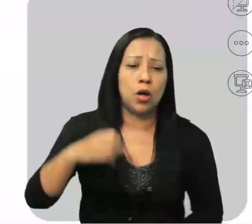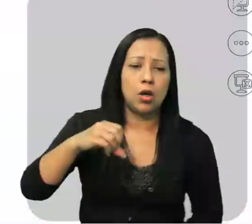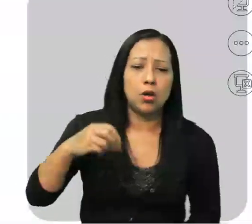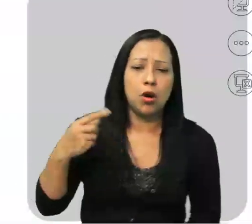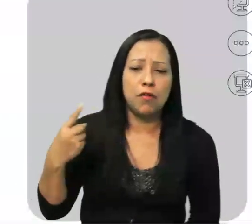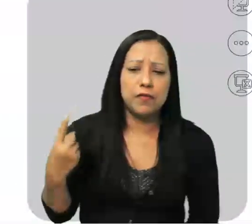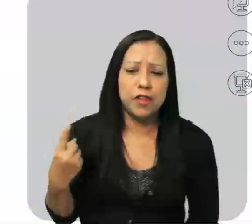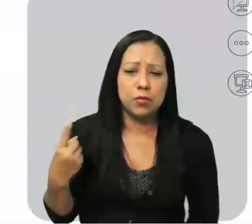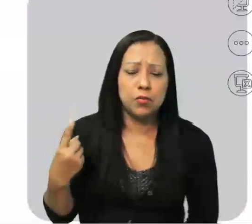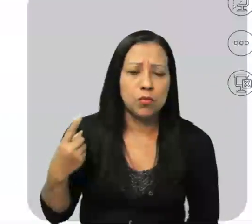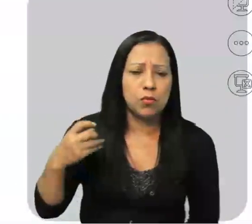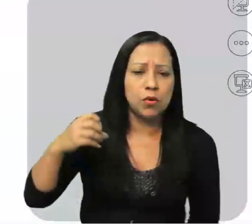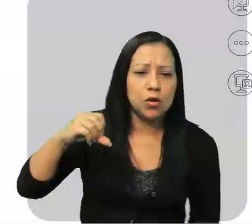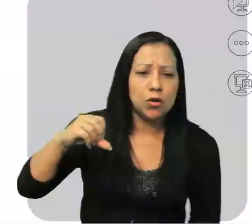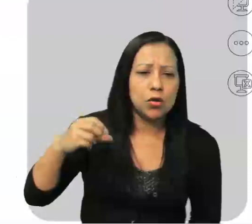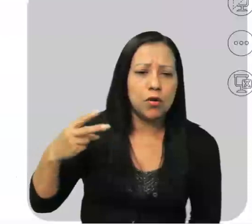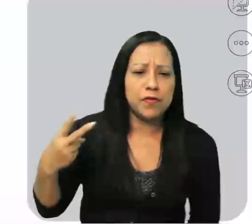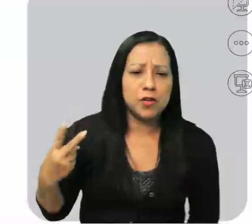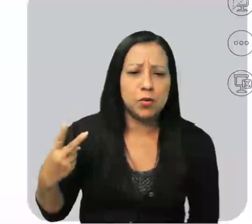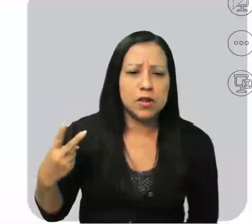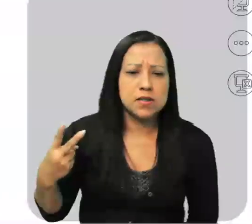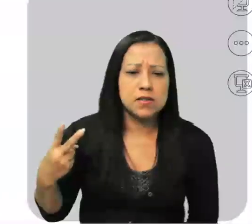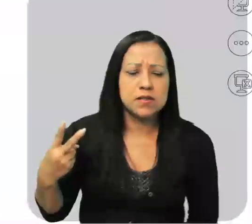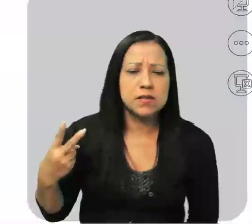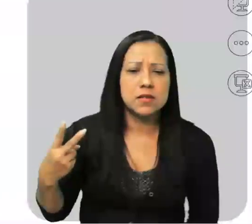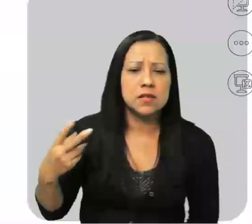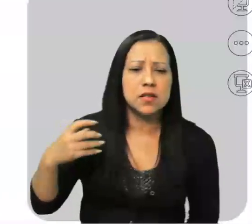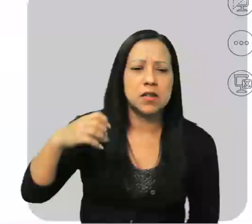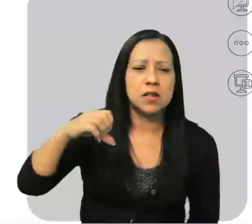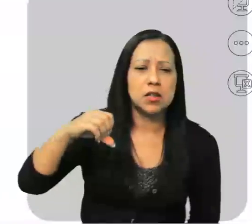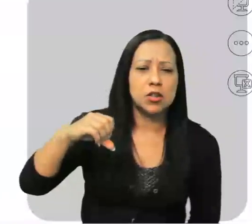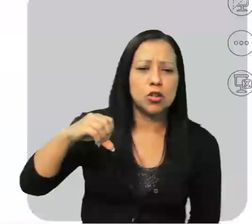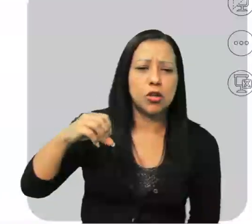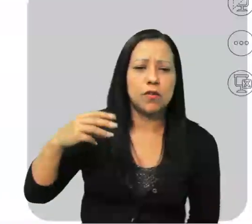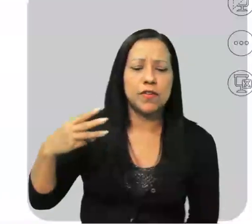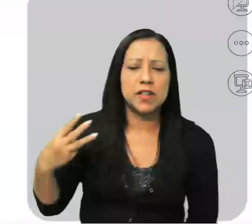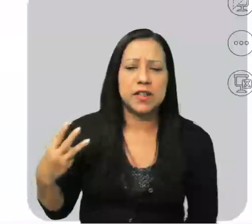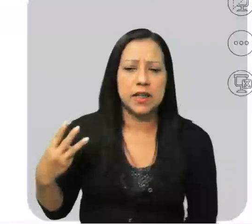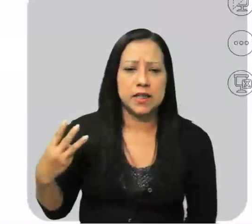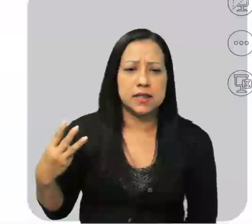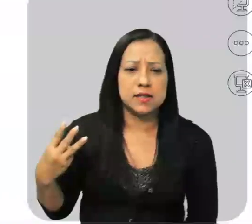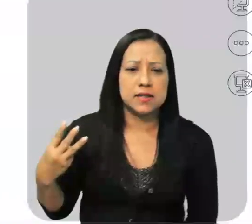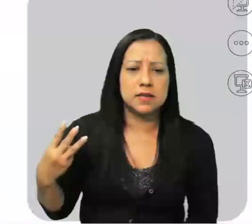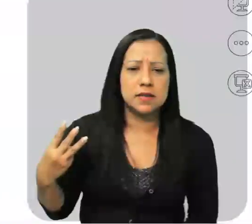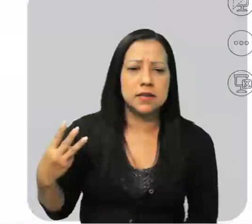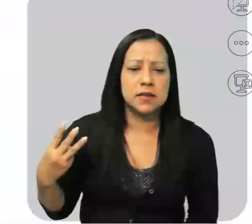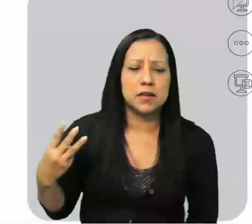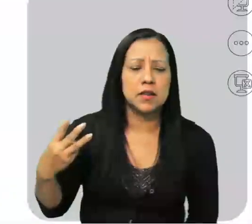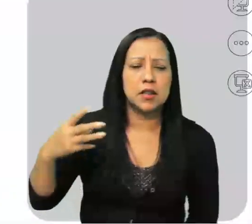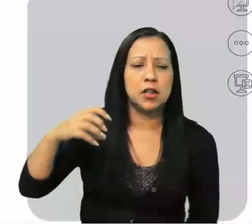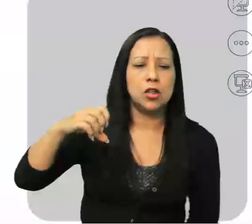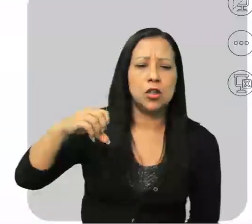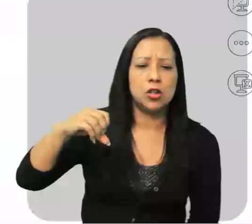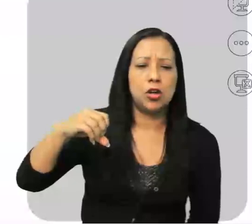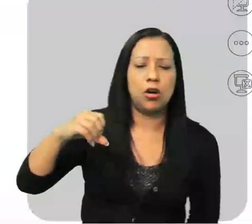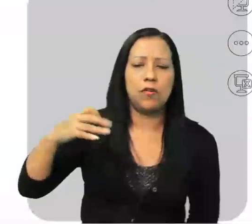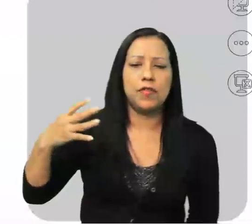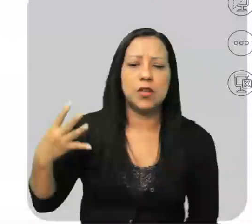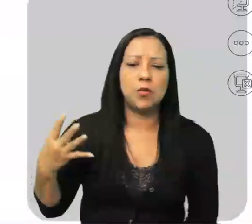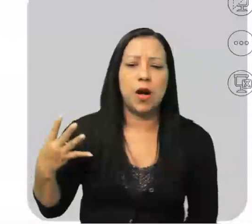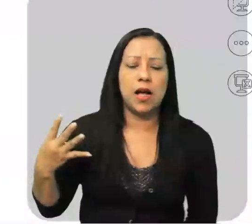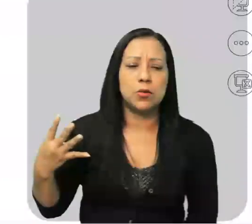91, lá Duque de Caxias, no Rio de Janeiro. 92, Nova Iguaçu, também no Rio de Janeiro. 93,